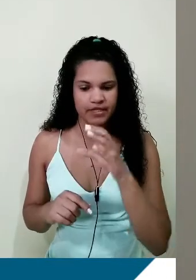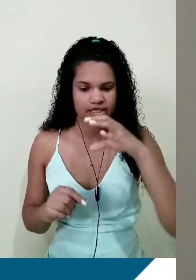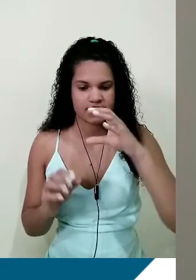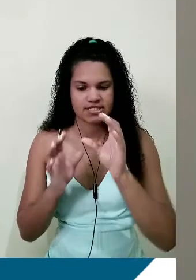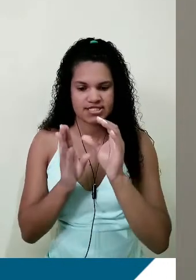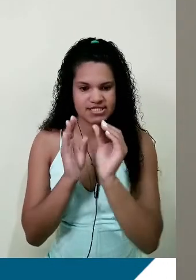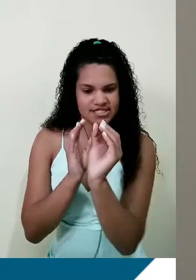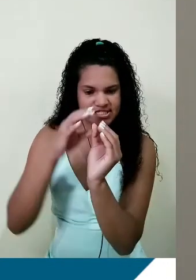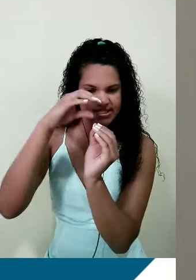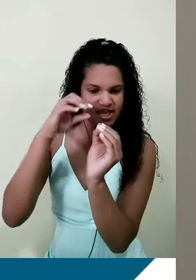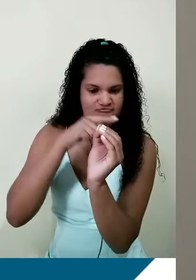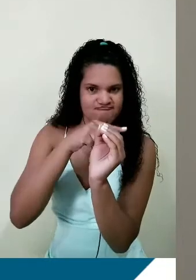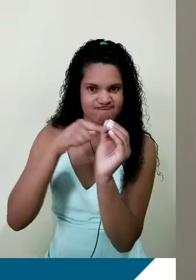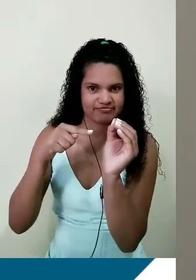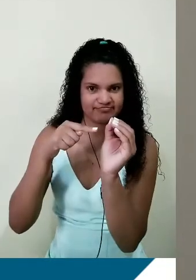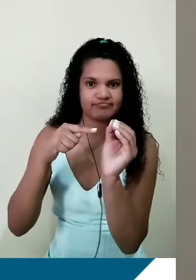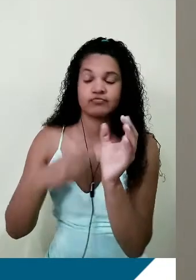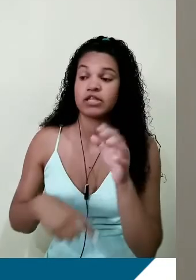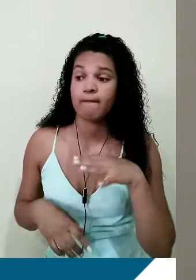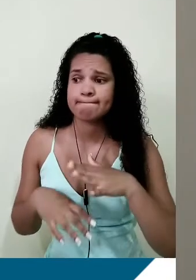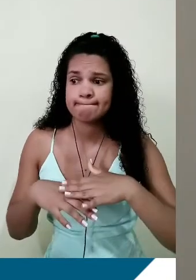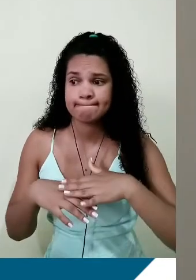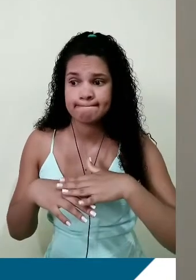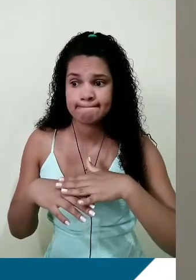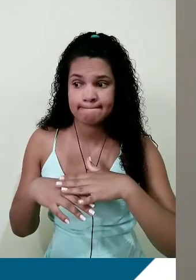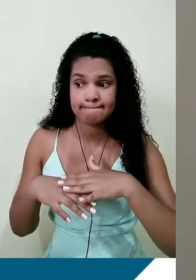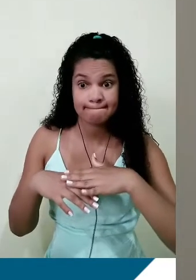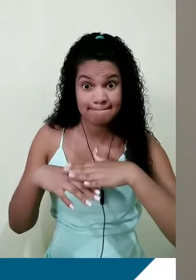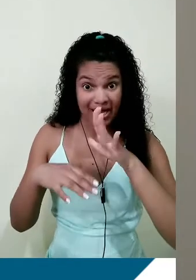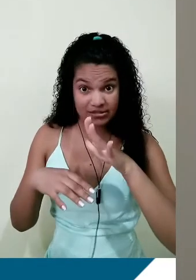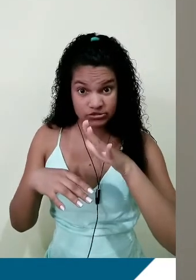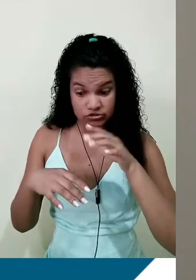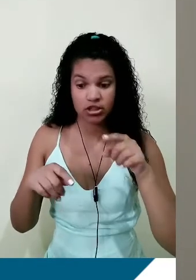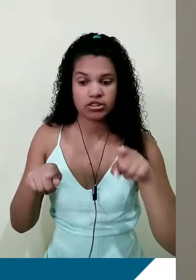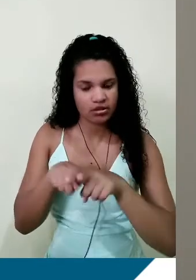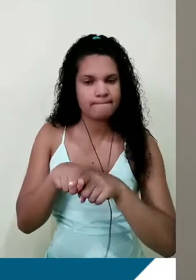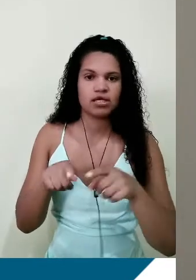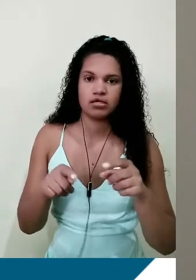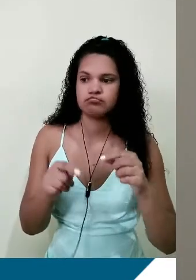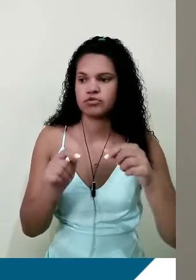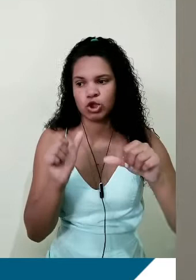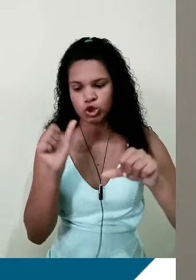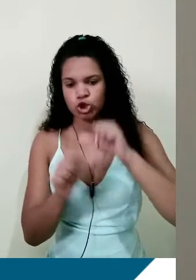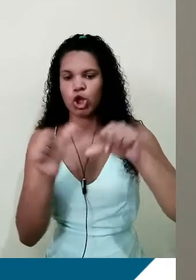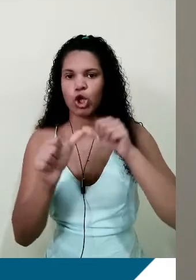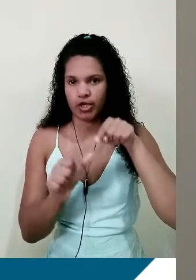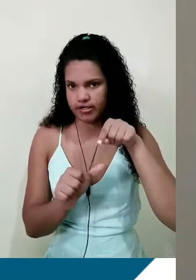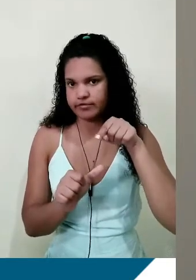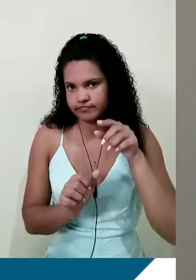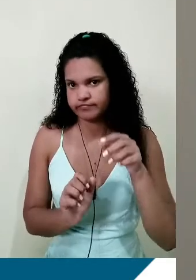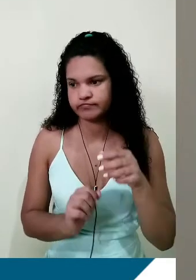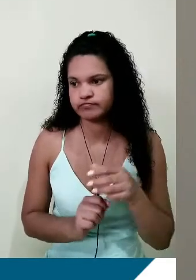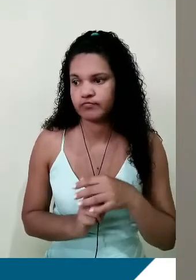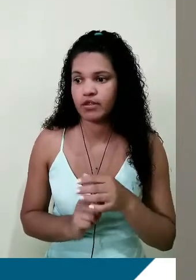a quantidade de calor, maior vai ser a variação de temperatura. Por outro